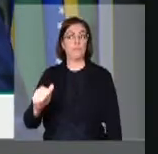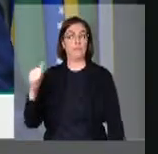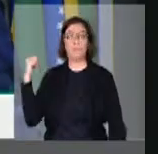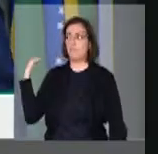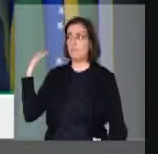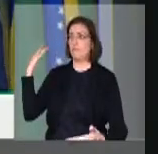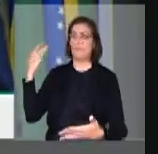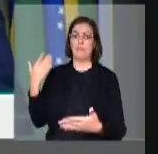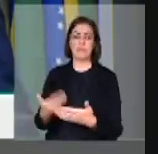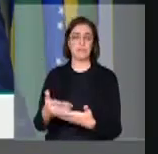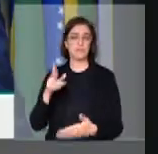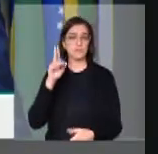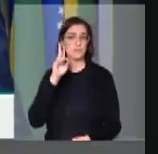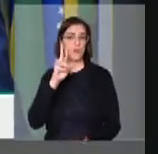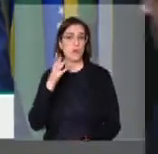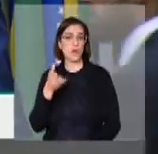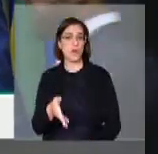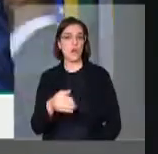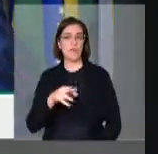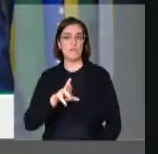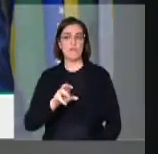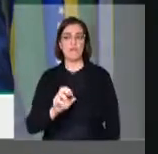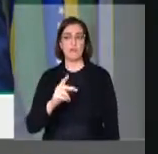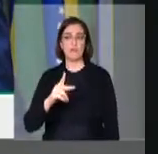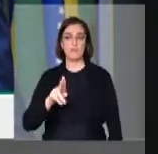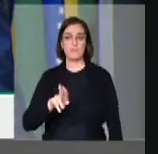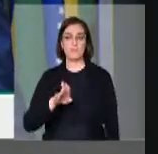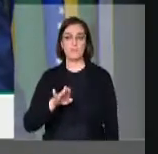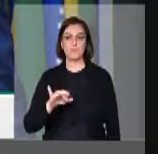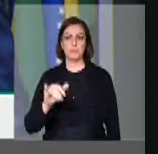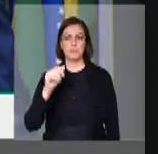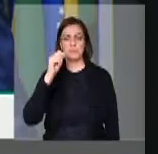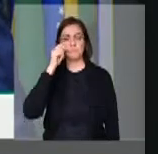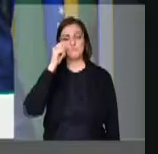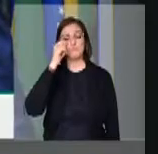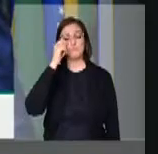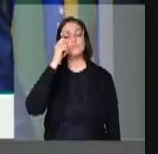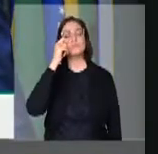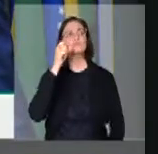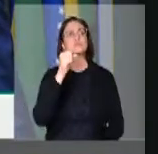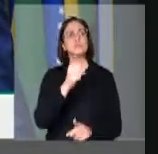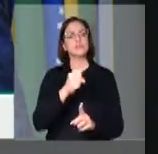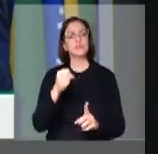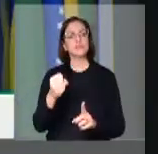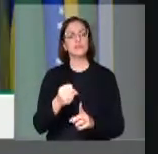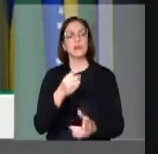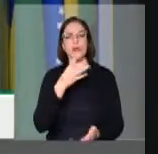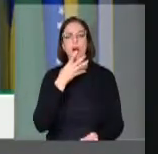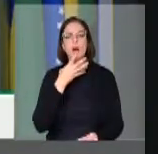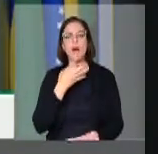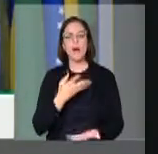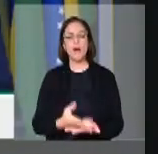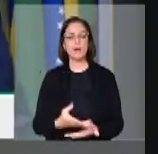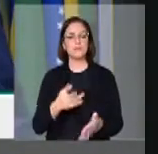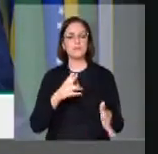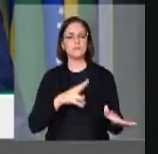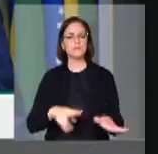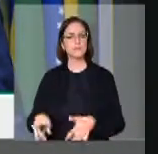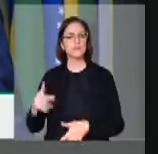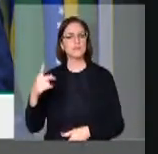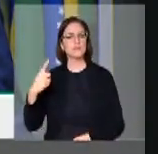foi com perplexidade que sociedade do nosso estado acompanhou na semana passada a